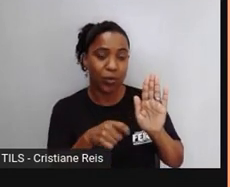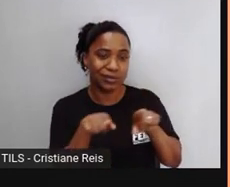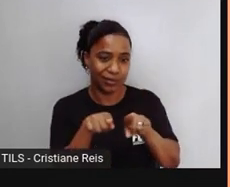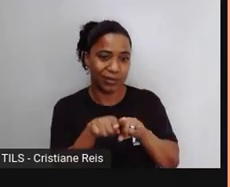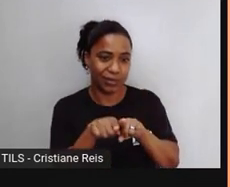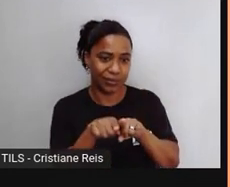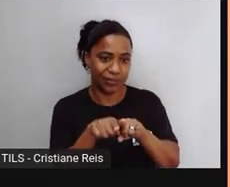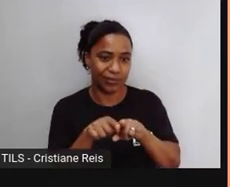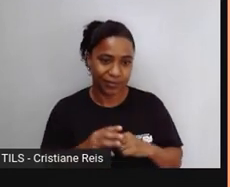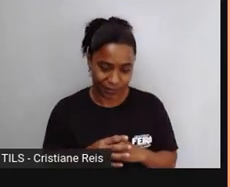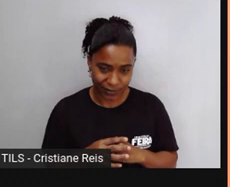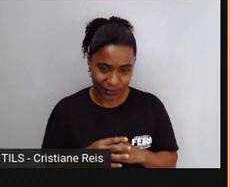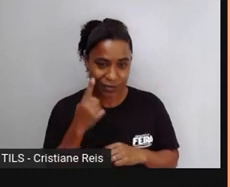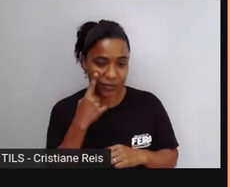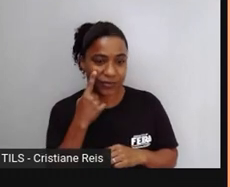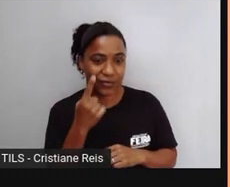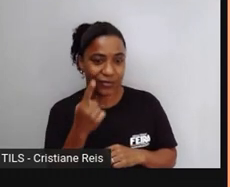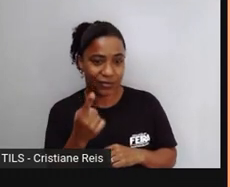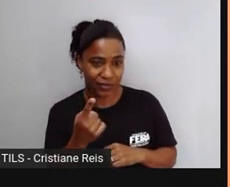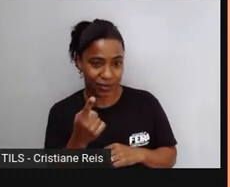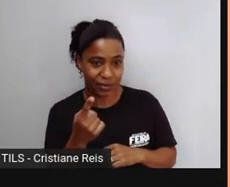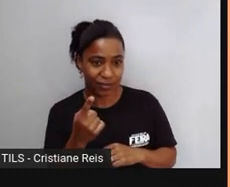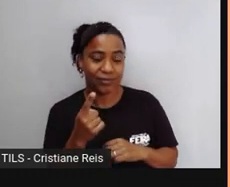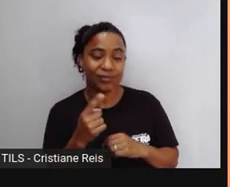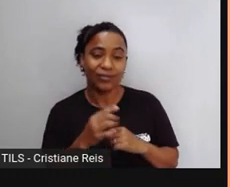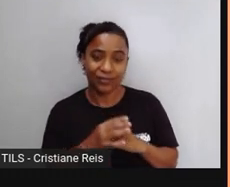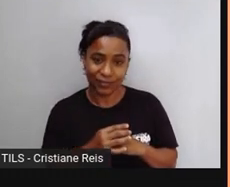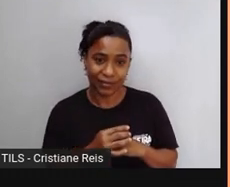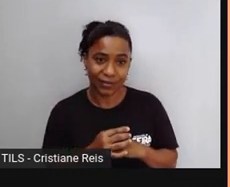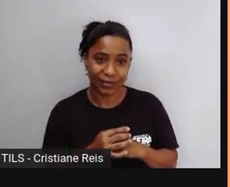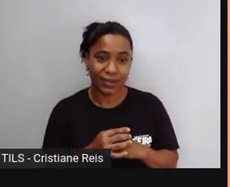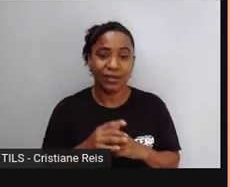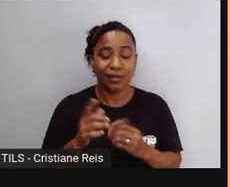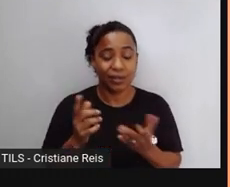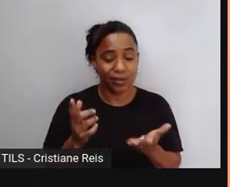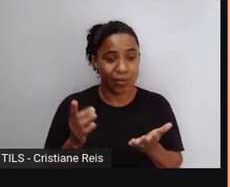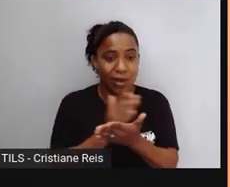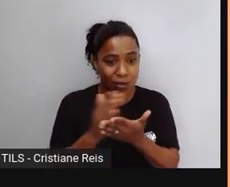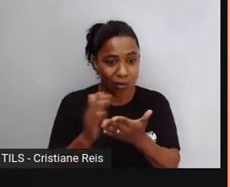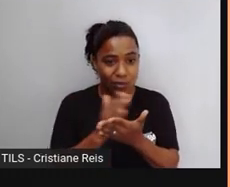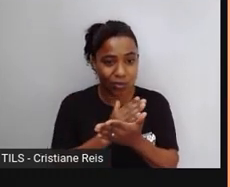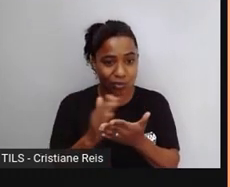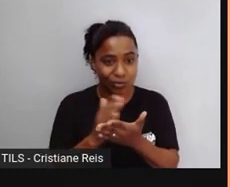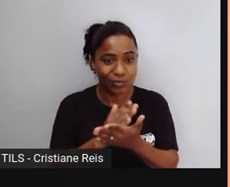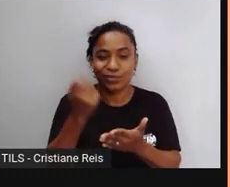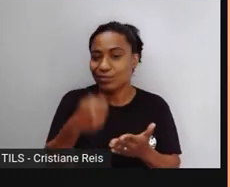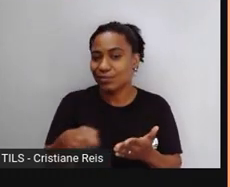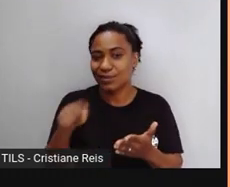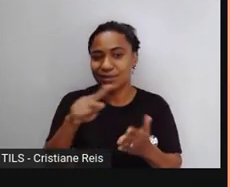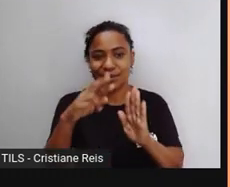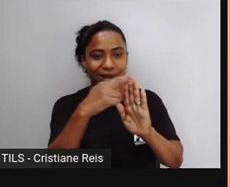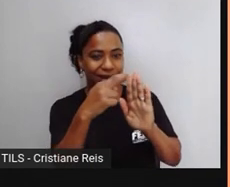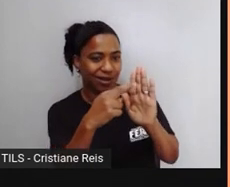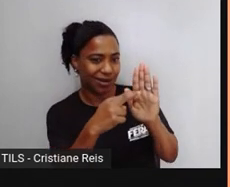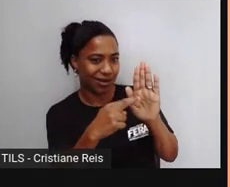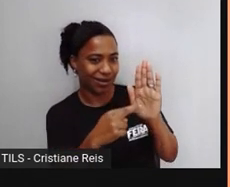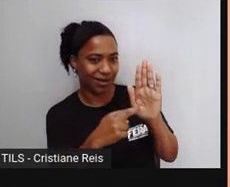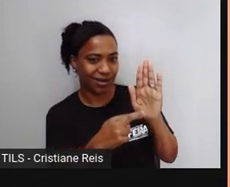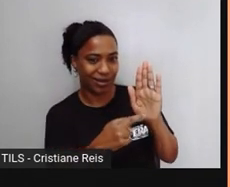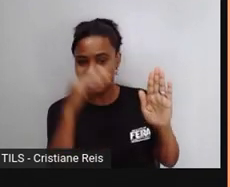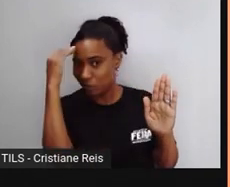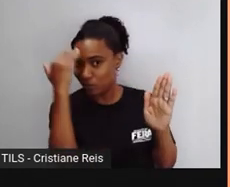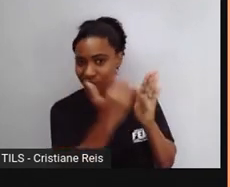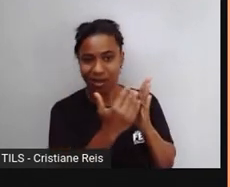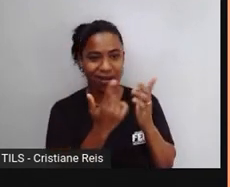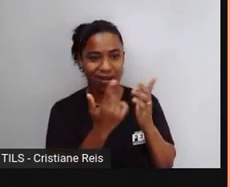Em situações em que não se exige que a gente siga rigorosamente as regras estabelecidas pela gramática